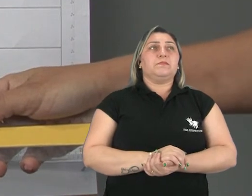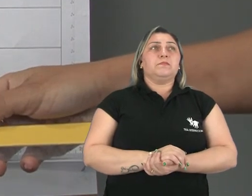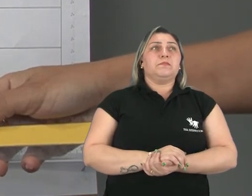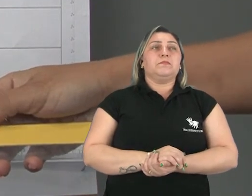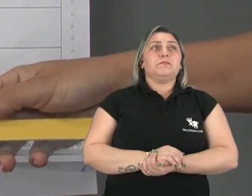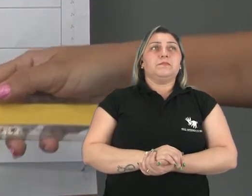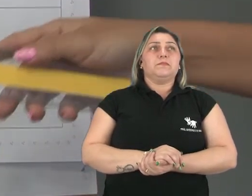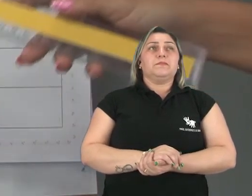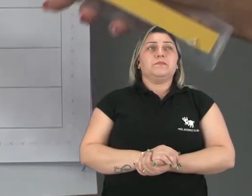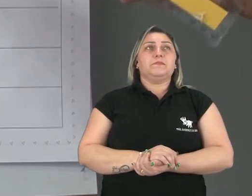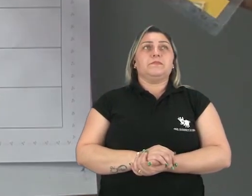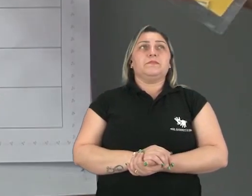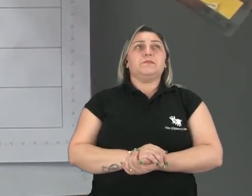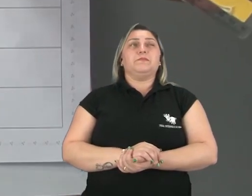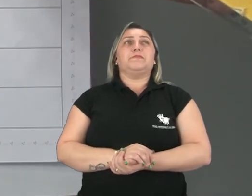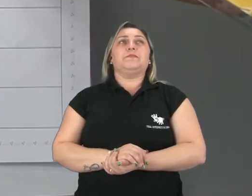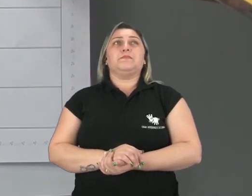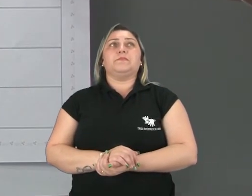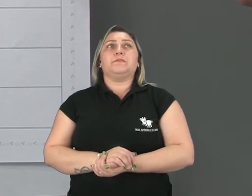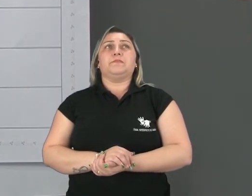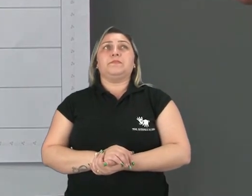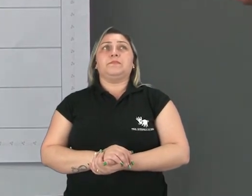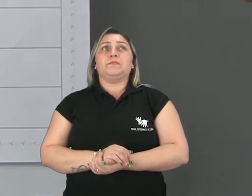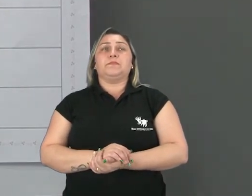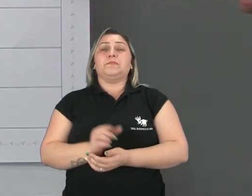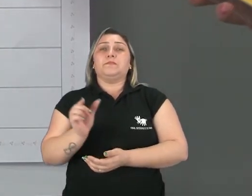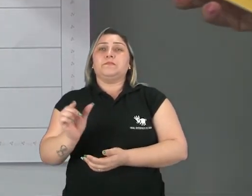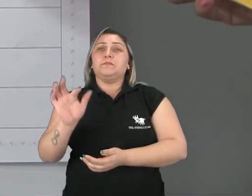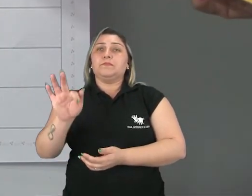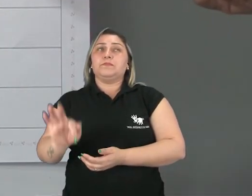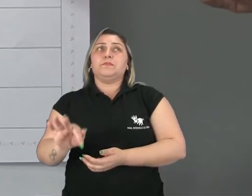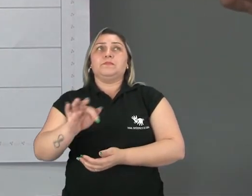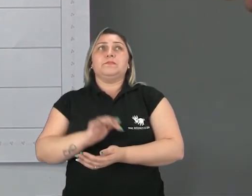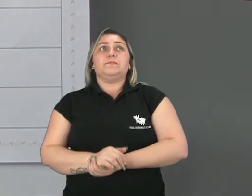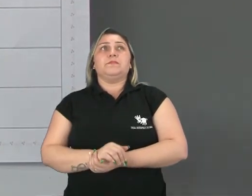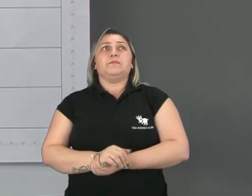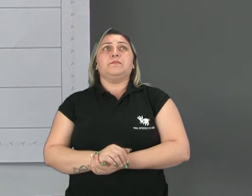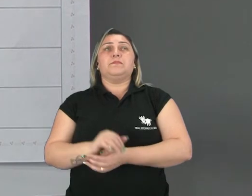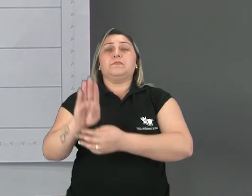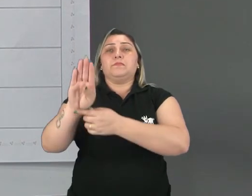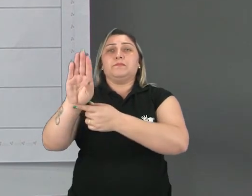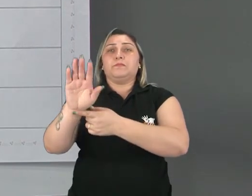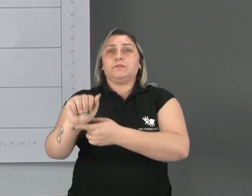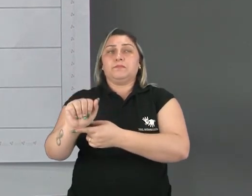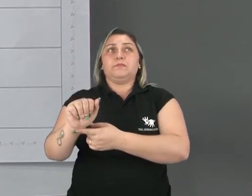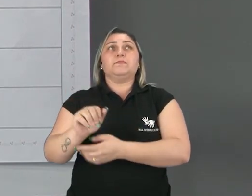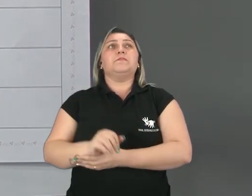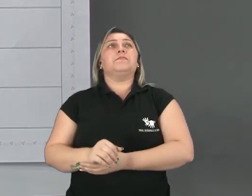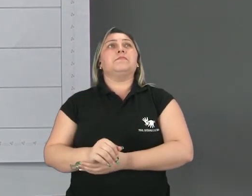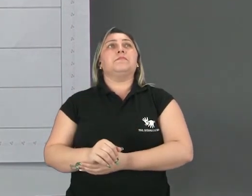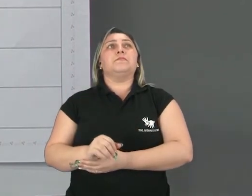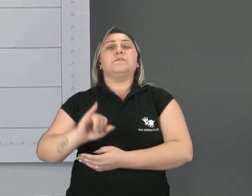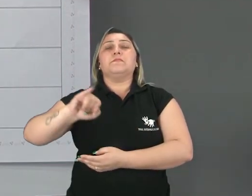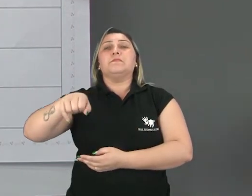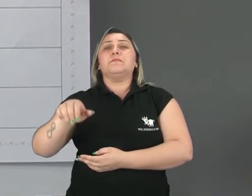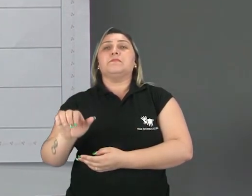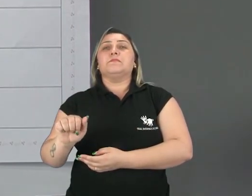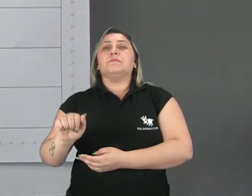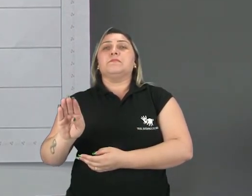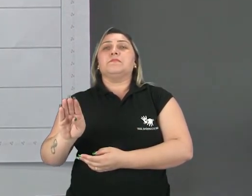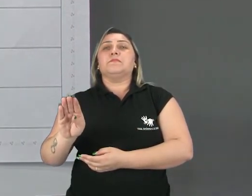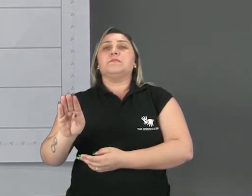a palavra Caju muito bem sons finais temos aqui o som final babá